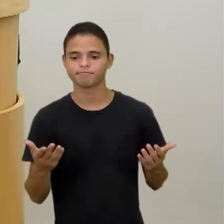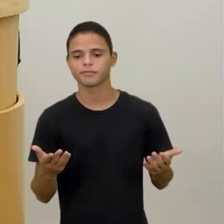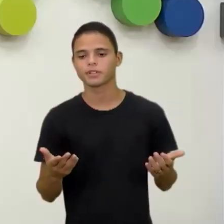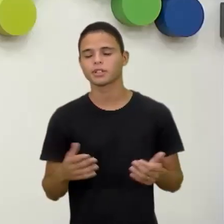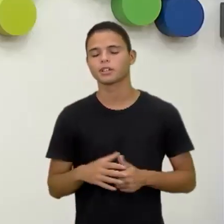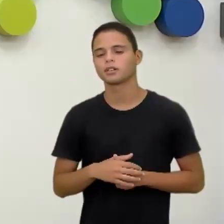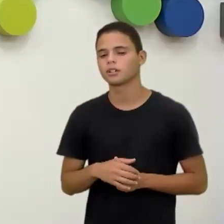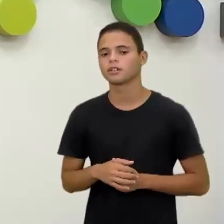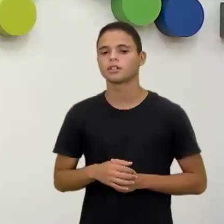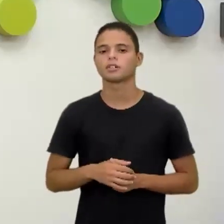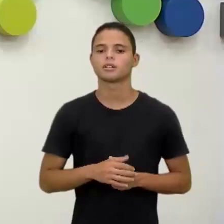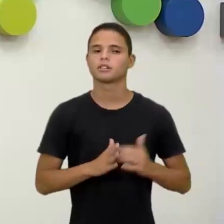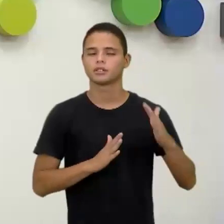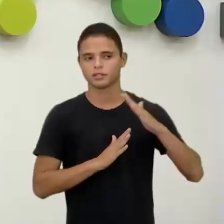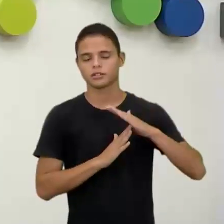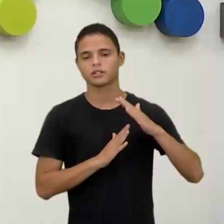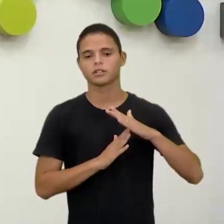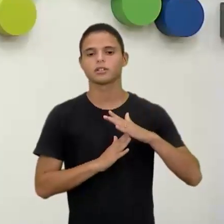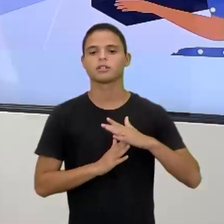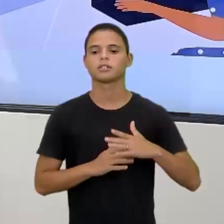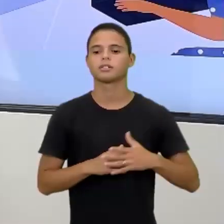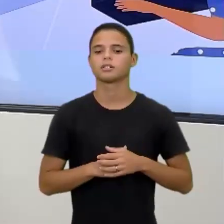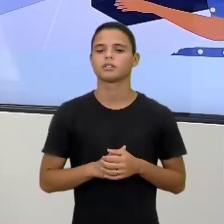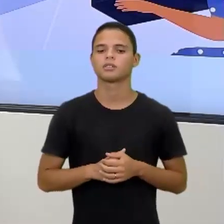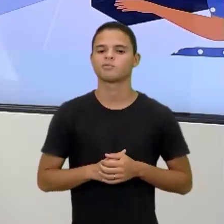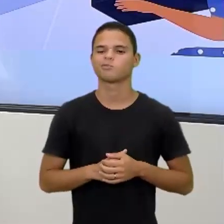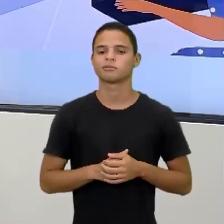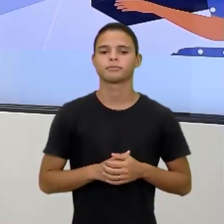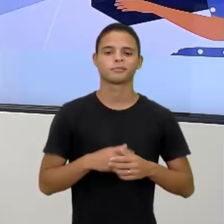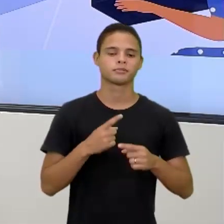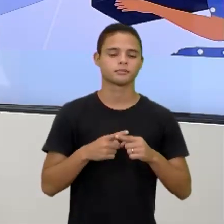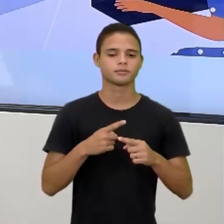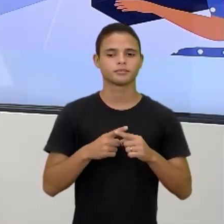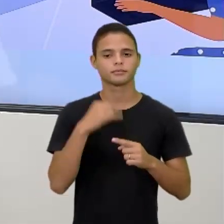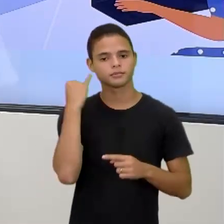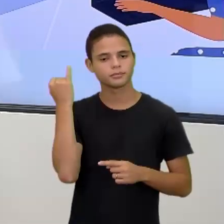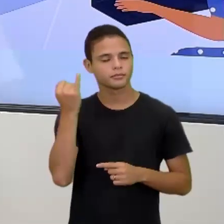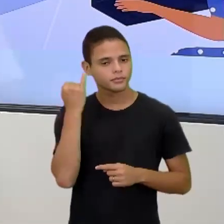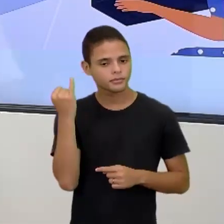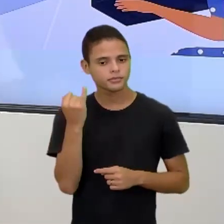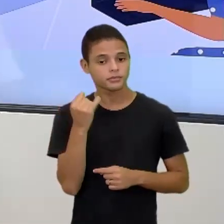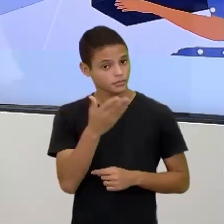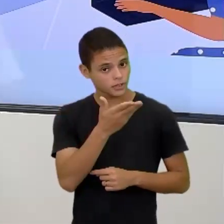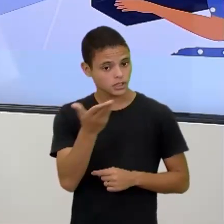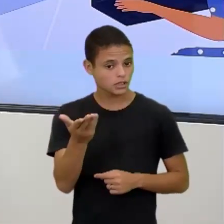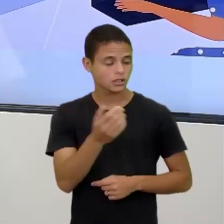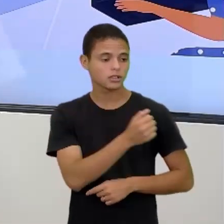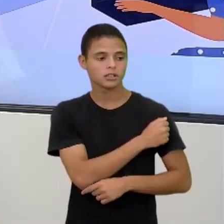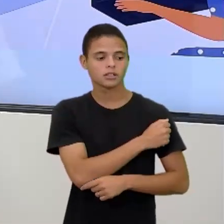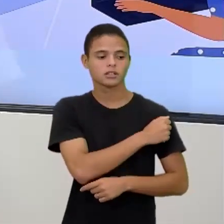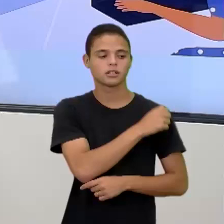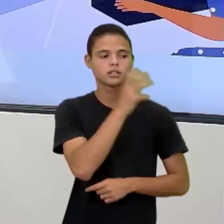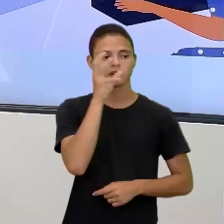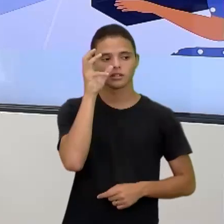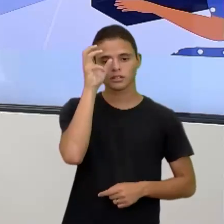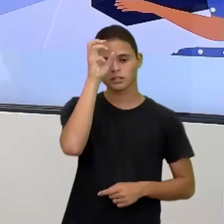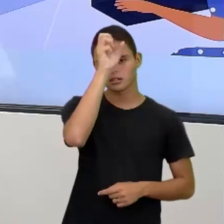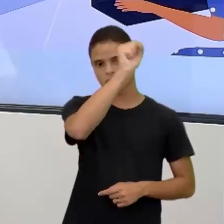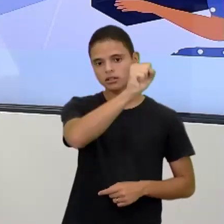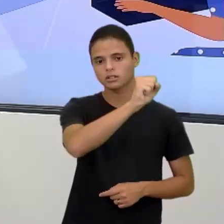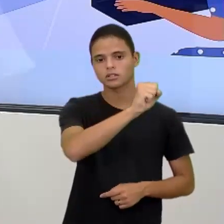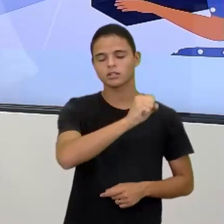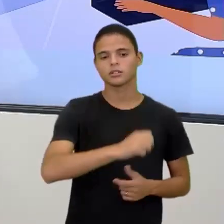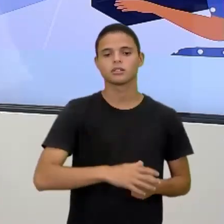Ou... São os extremos, né? Precisa procurar o meio termo. Bom, por que é importante o estudante aprender a se descrever, a falar um pouco sobre